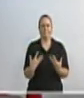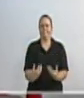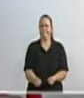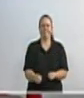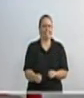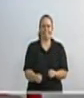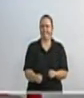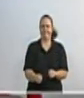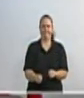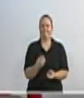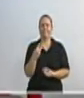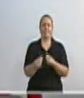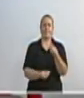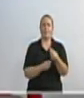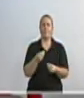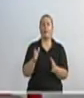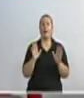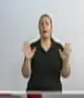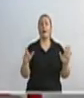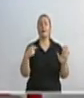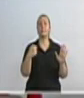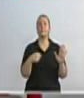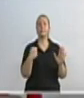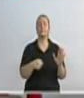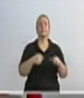com informações de que há necessidade de